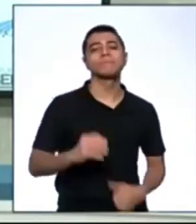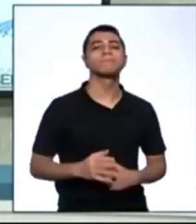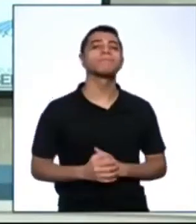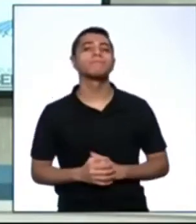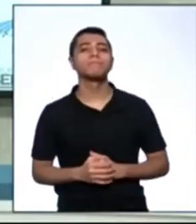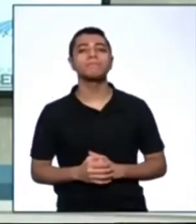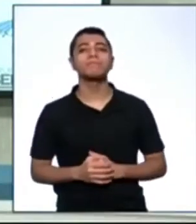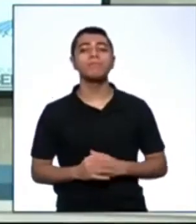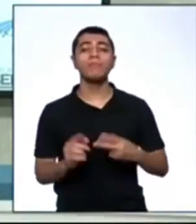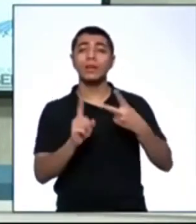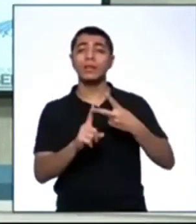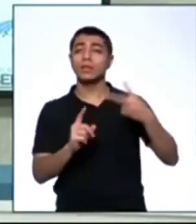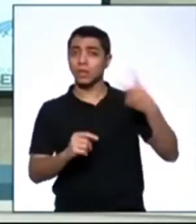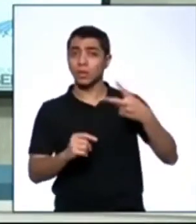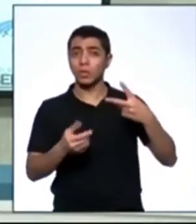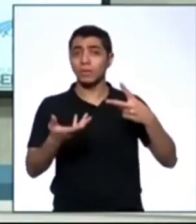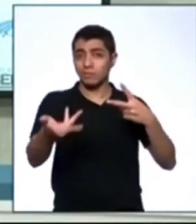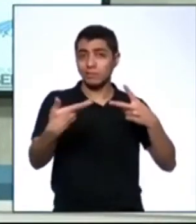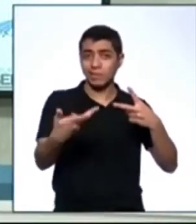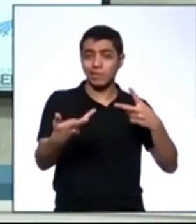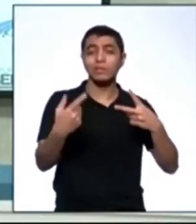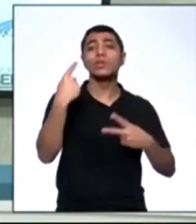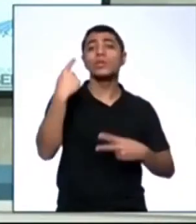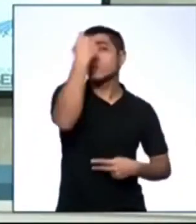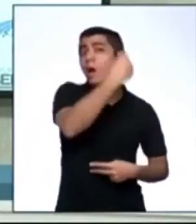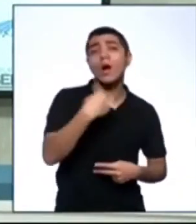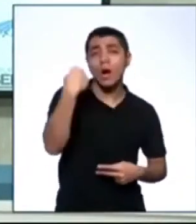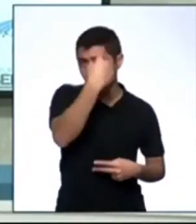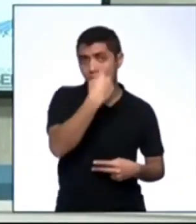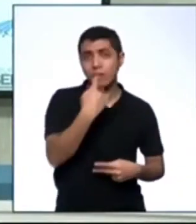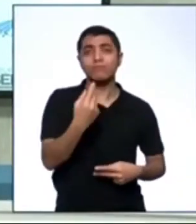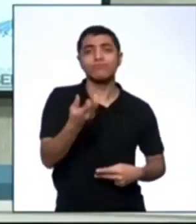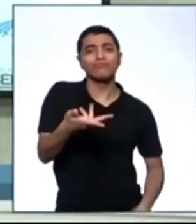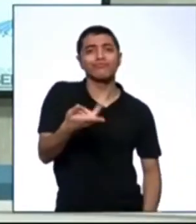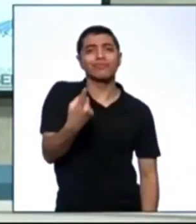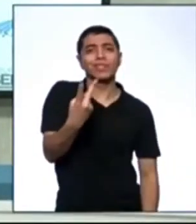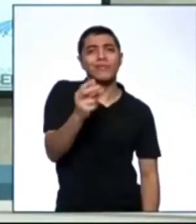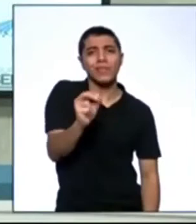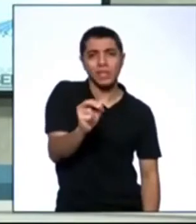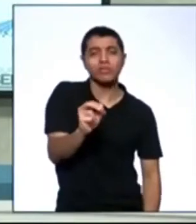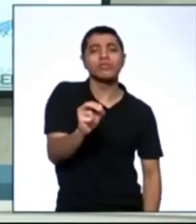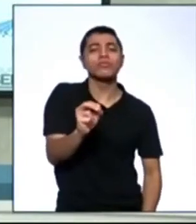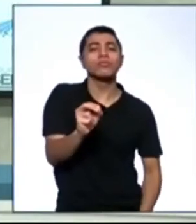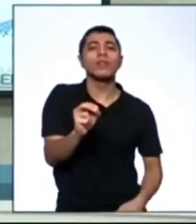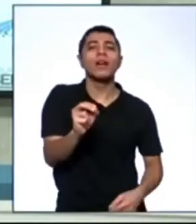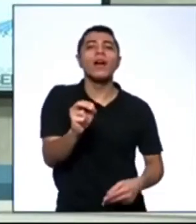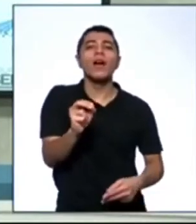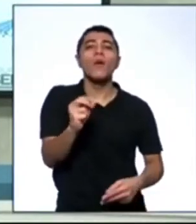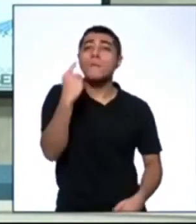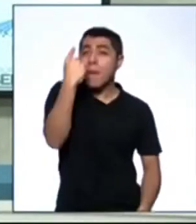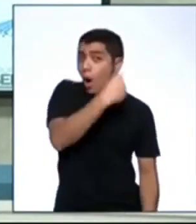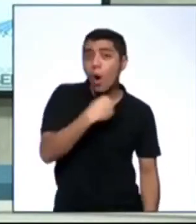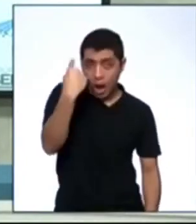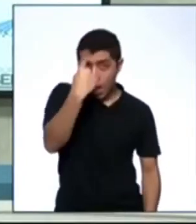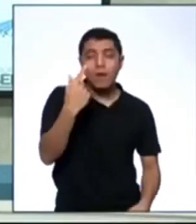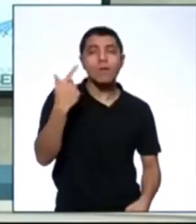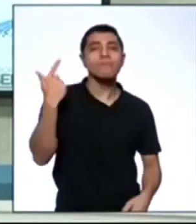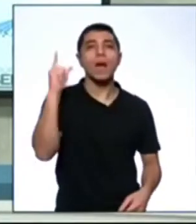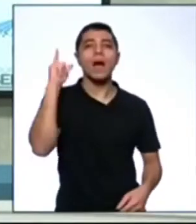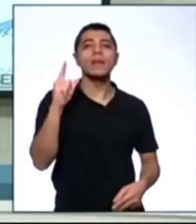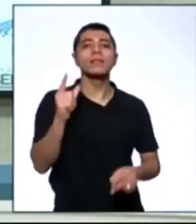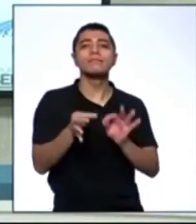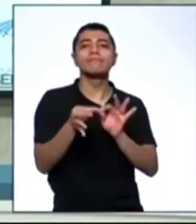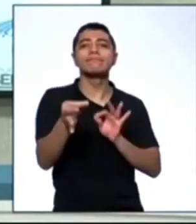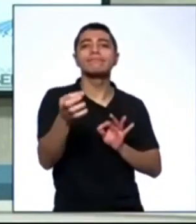120 km por hora. Em 1 hora, percorreria 120. Para percorrer a metade, que é 60, meia hora, né? Meia hora com